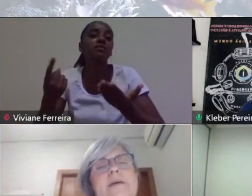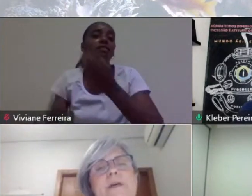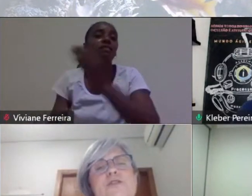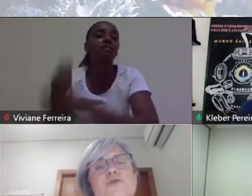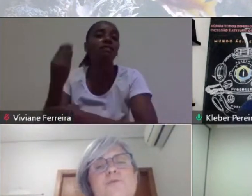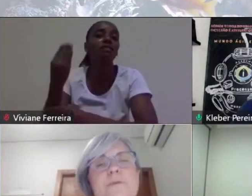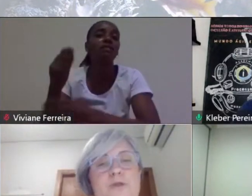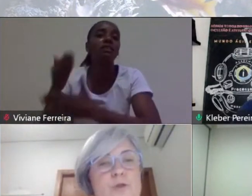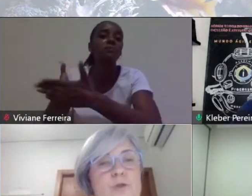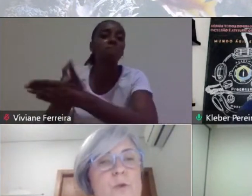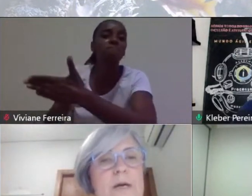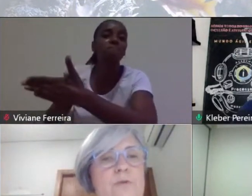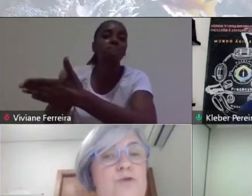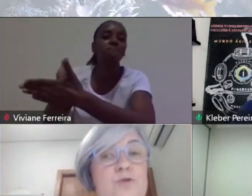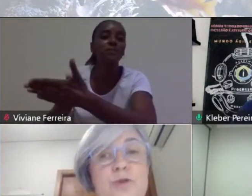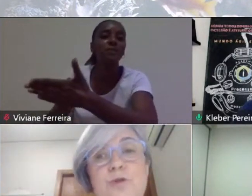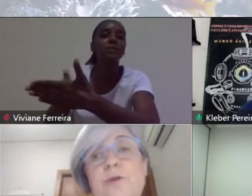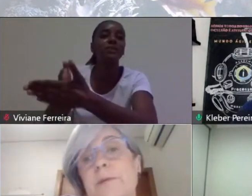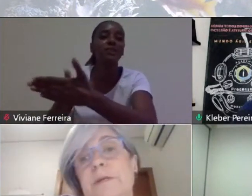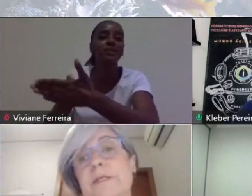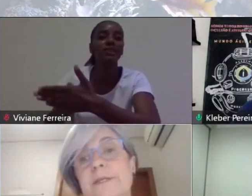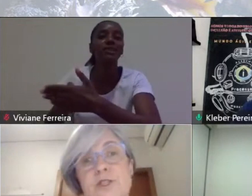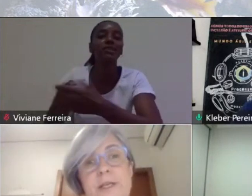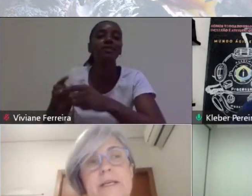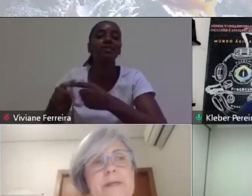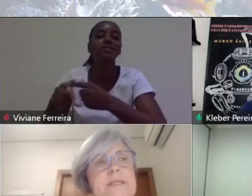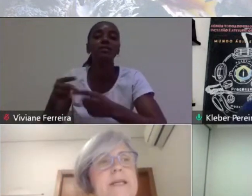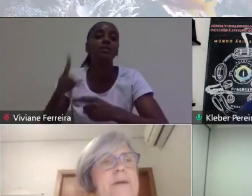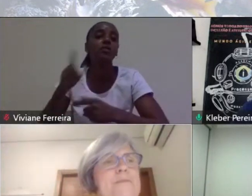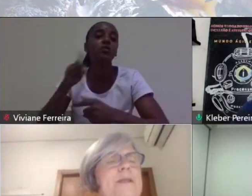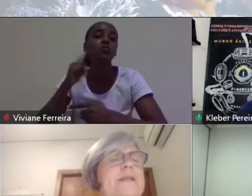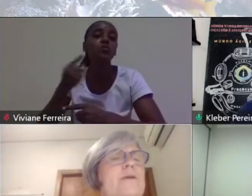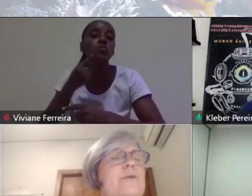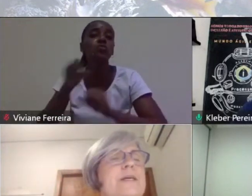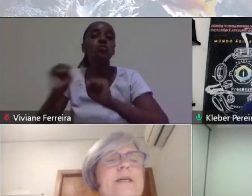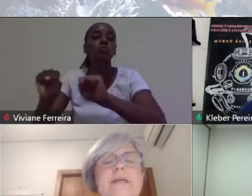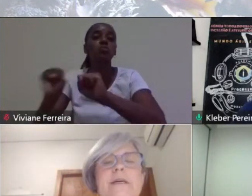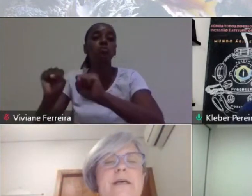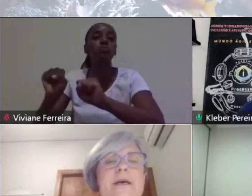para ter, de repente, uma pessoa, um surdo que precisa de Libras, né?